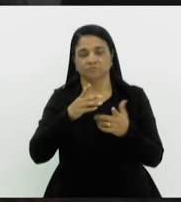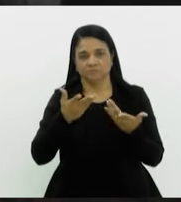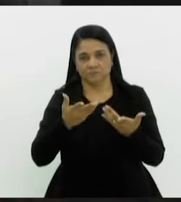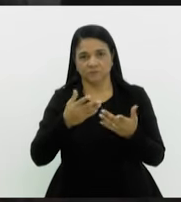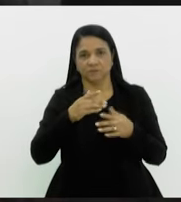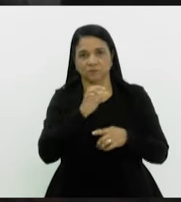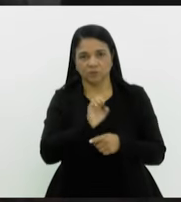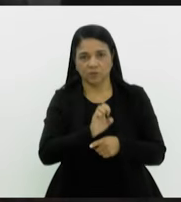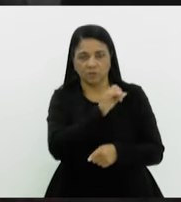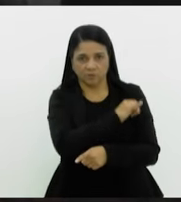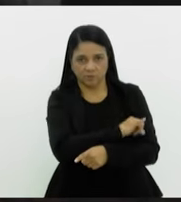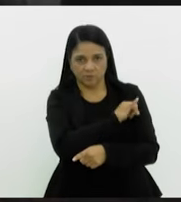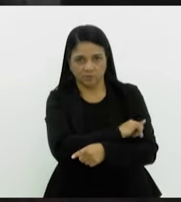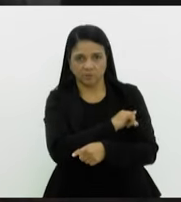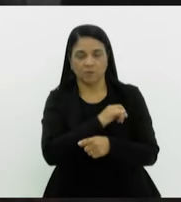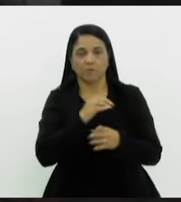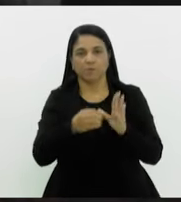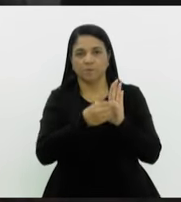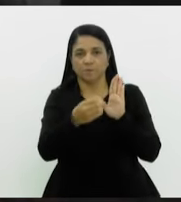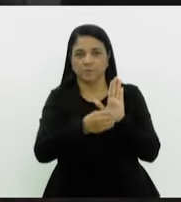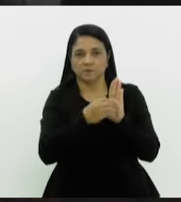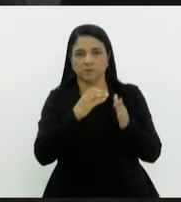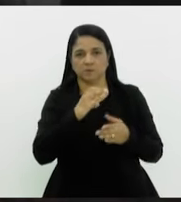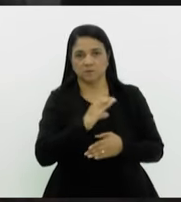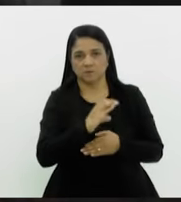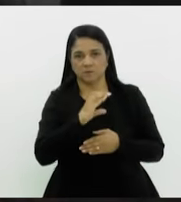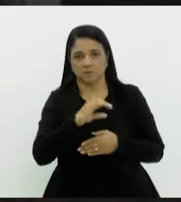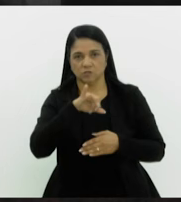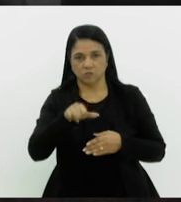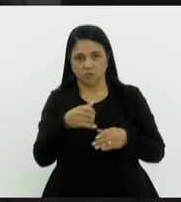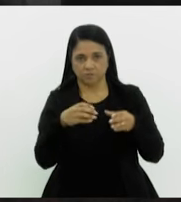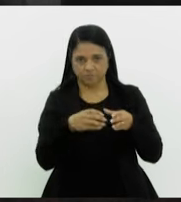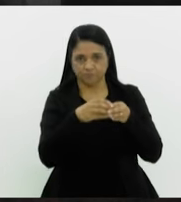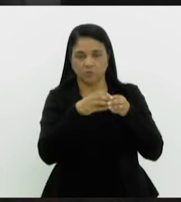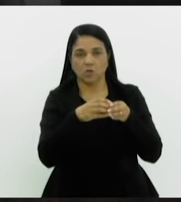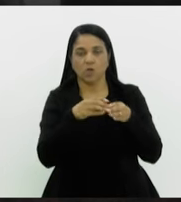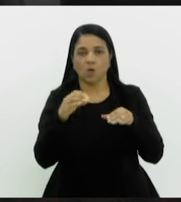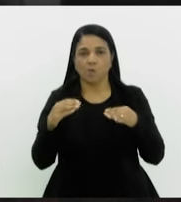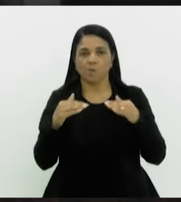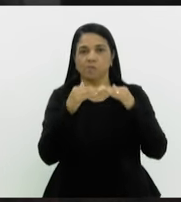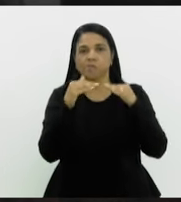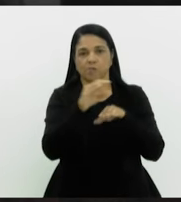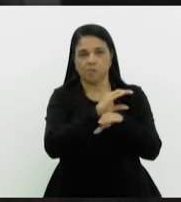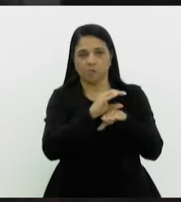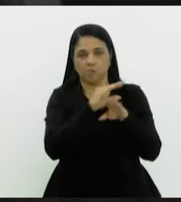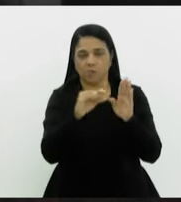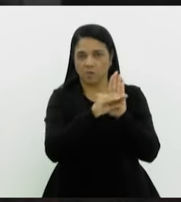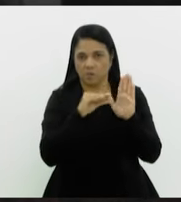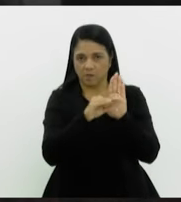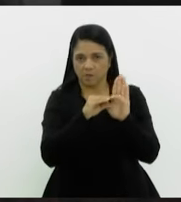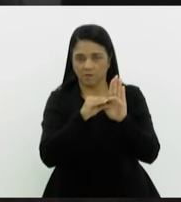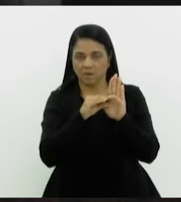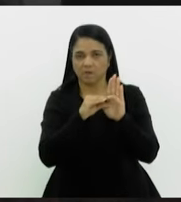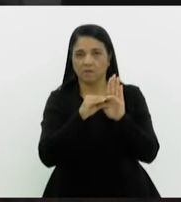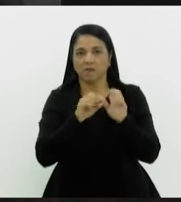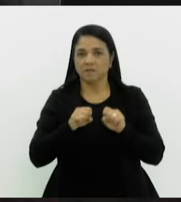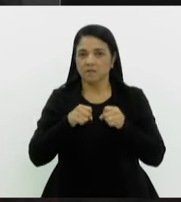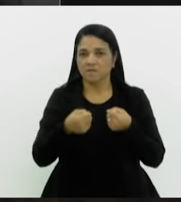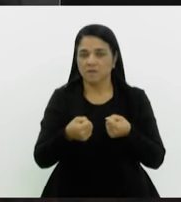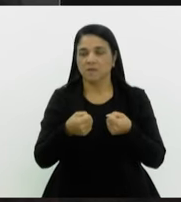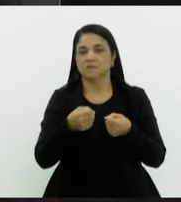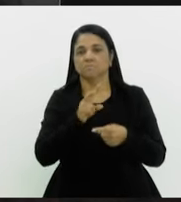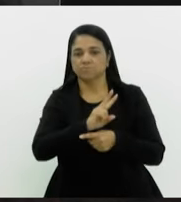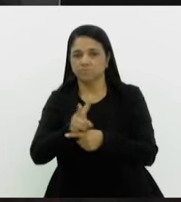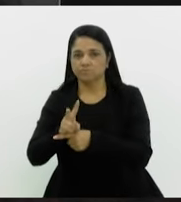do Rio de Janeiro. Pareceres das comissões Constituição e Justiça pela Constitucionalidade com emenda, Defesa e Proteção